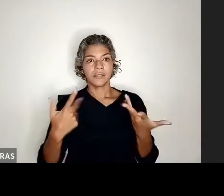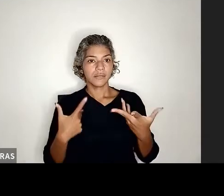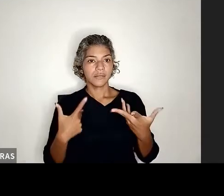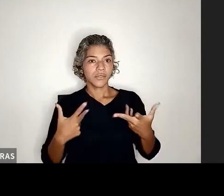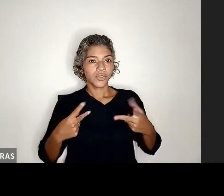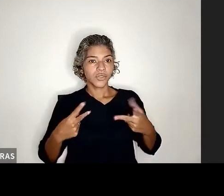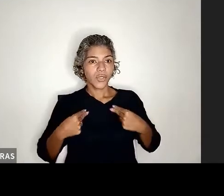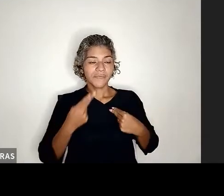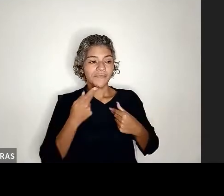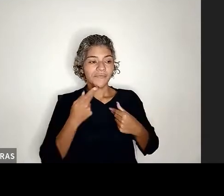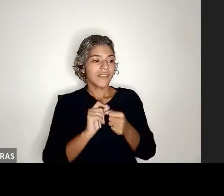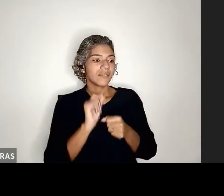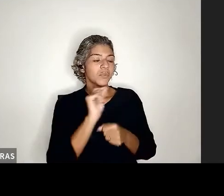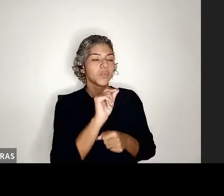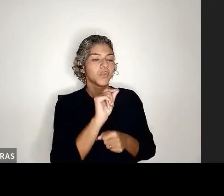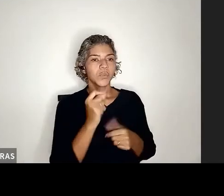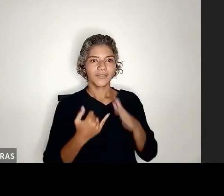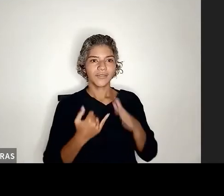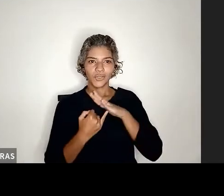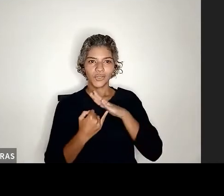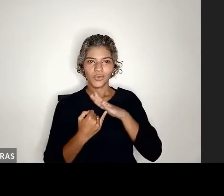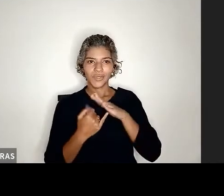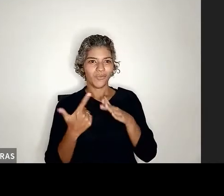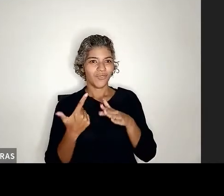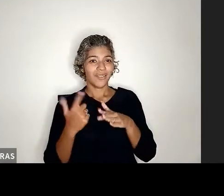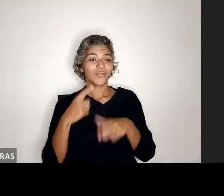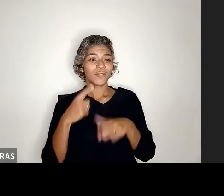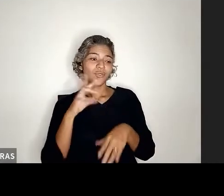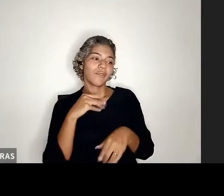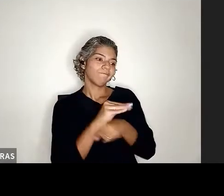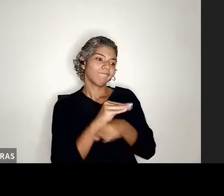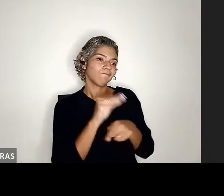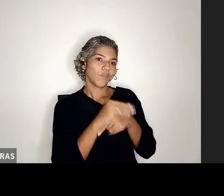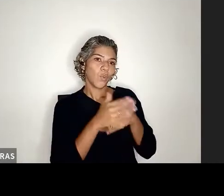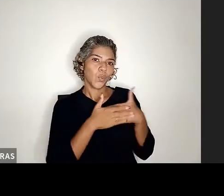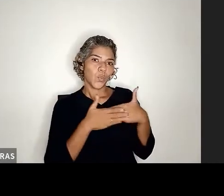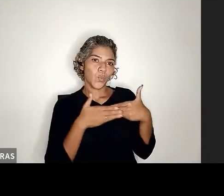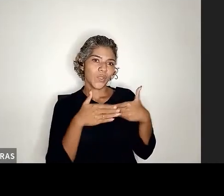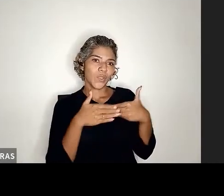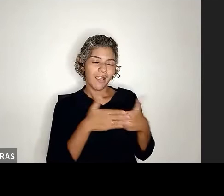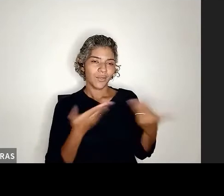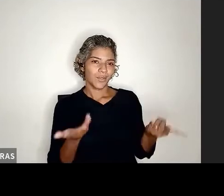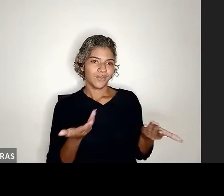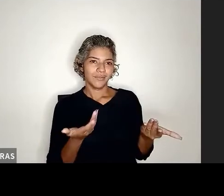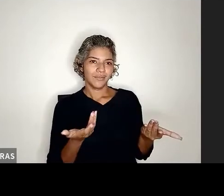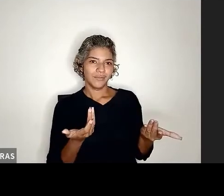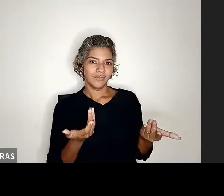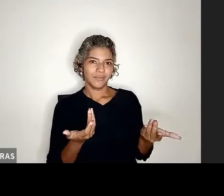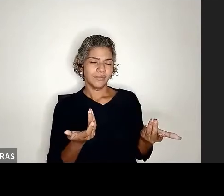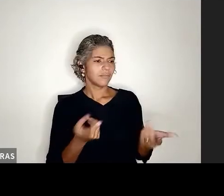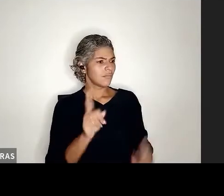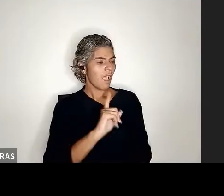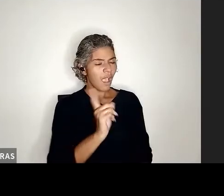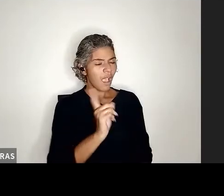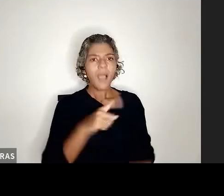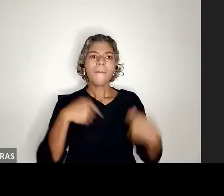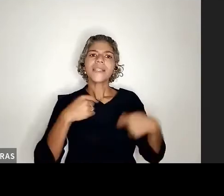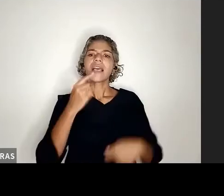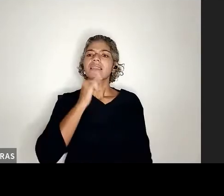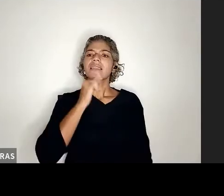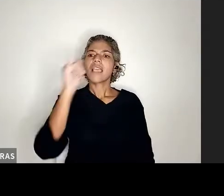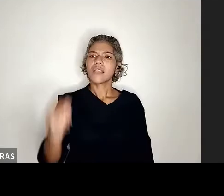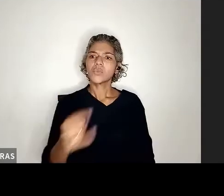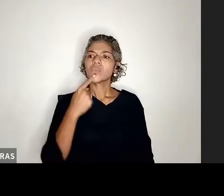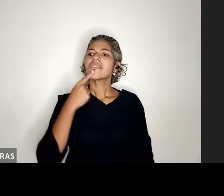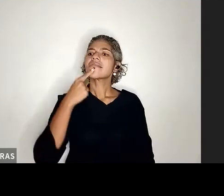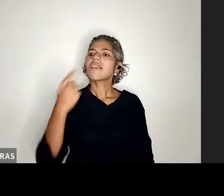para nós, o cuidado, porque é isso que nos oferece, né? A gente tem que ficar no lugar do cuidado. E a gente, não, tem que ter mecanismos institucionais para lidar